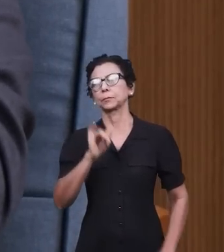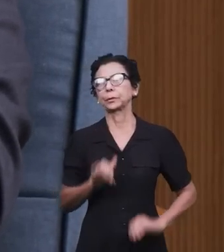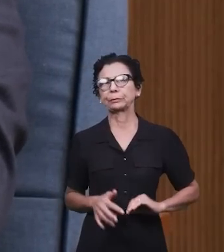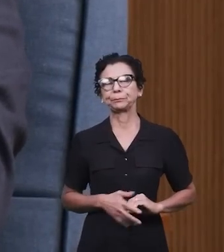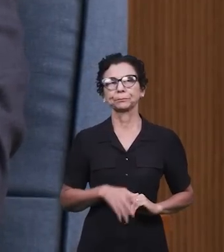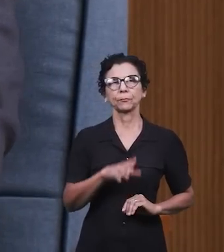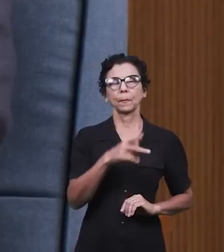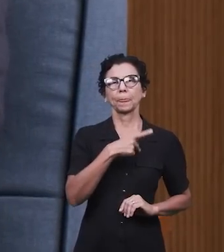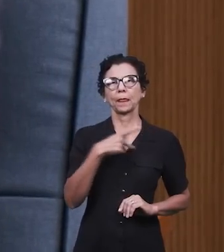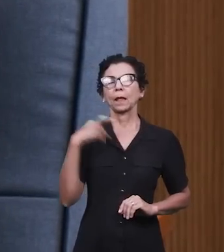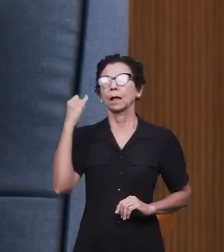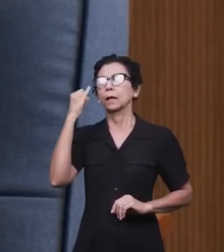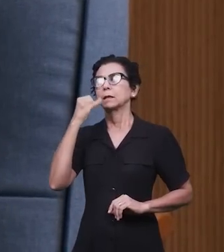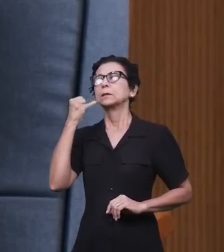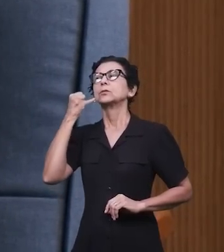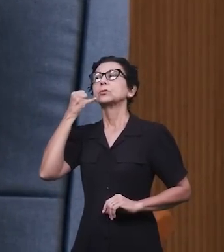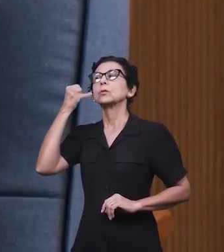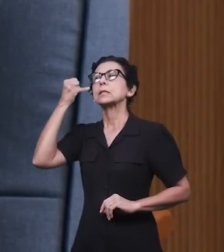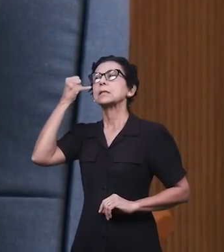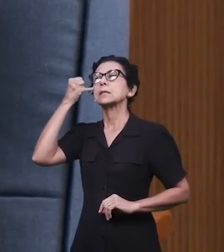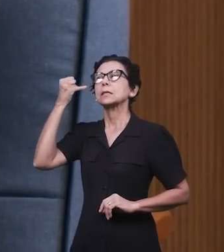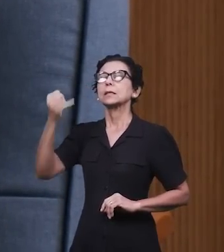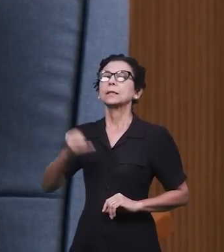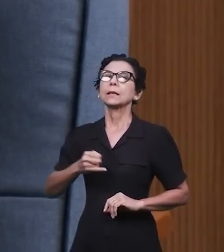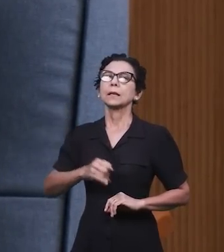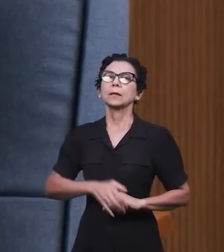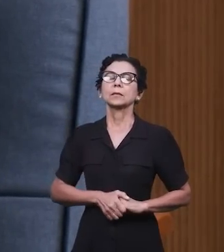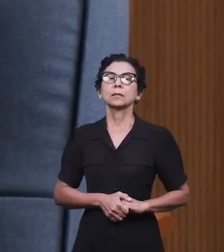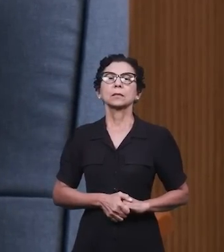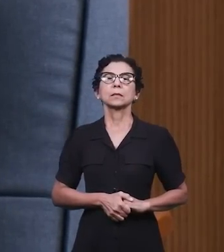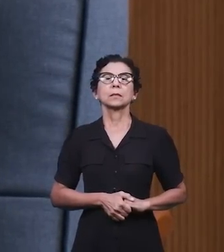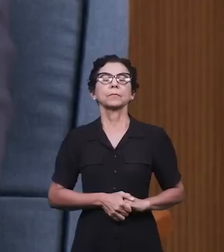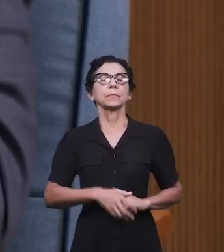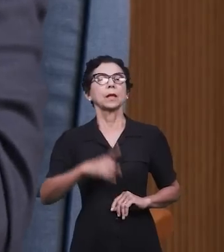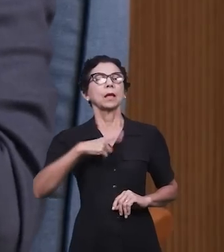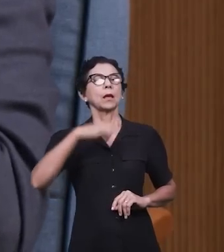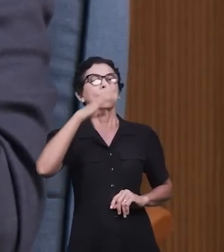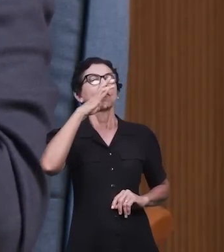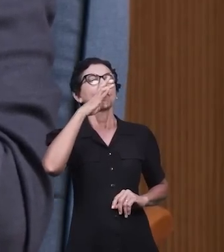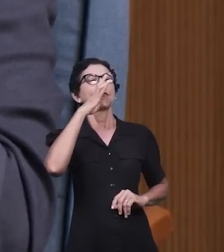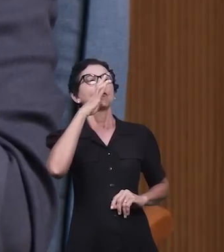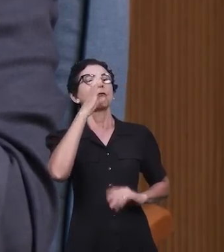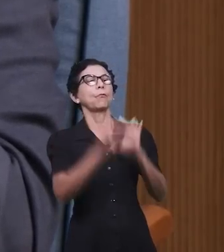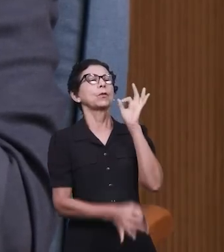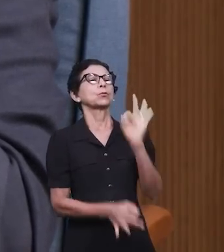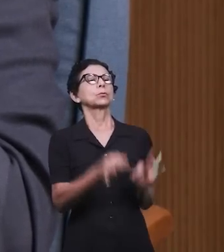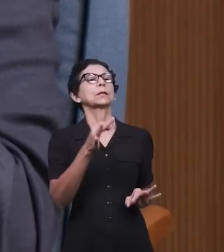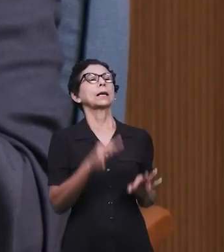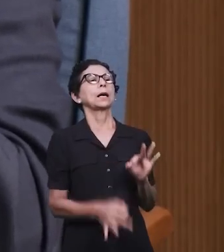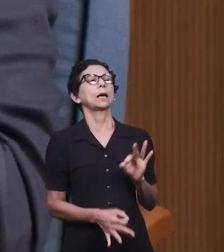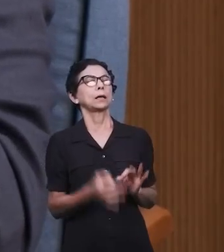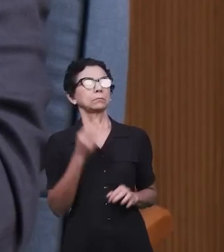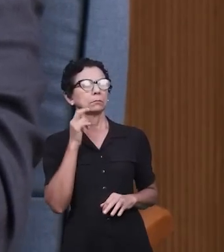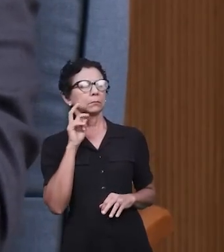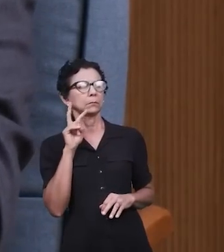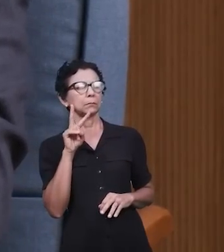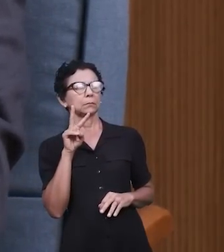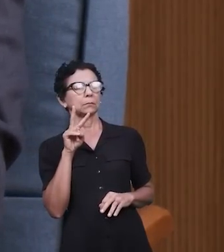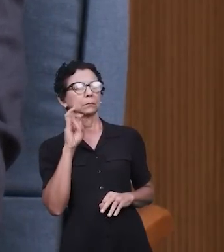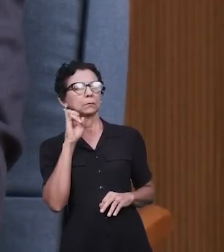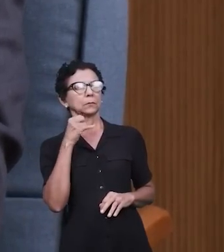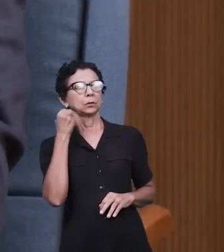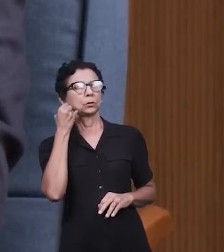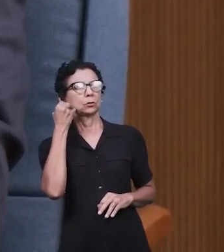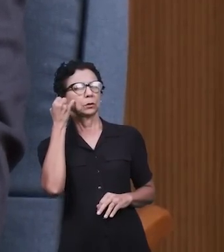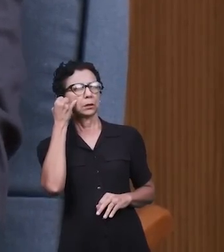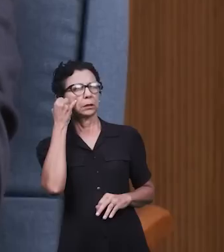que Josias, esteja sob o meu julgamento, o meu juízo. O meu olhar para